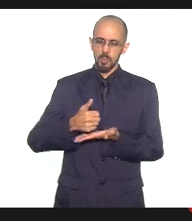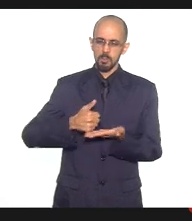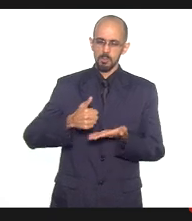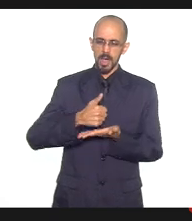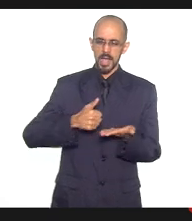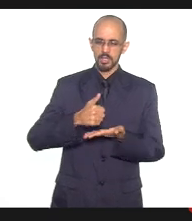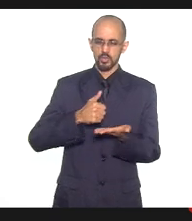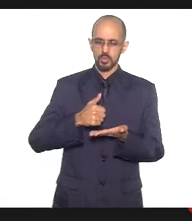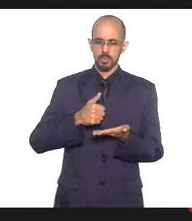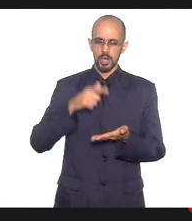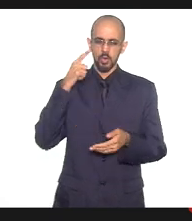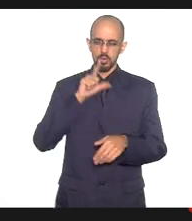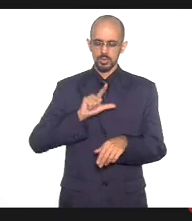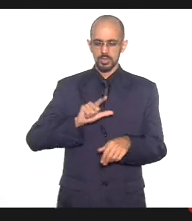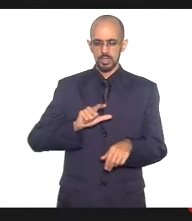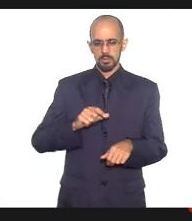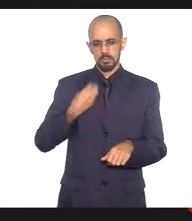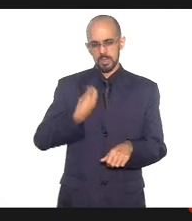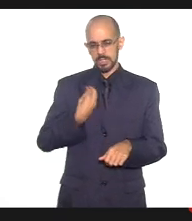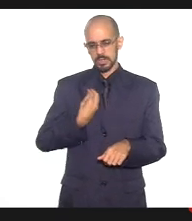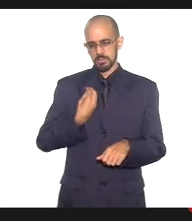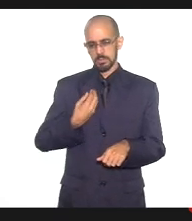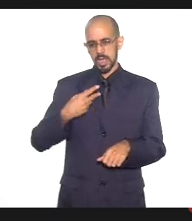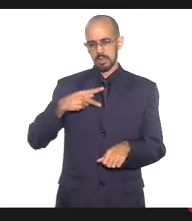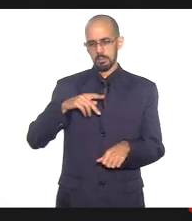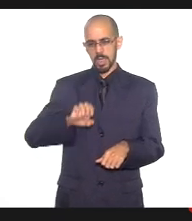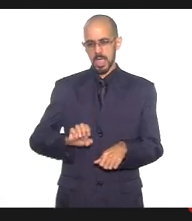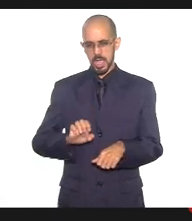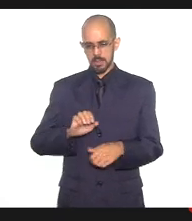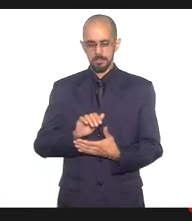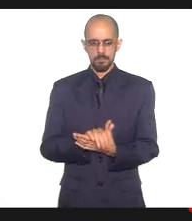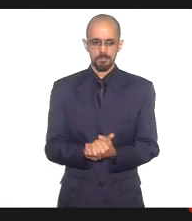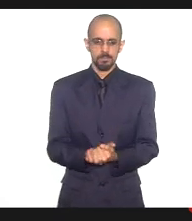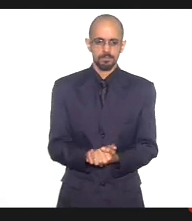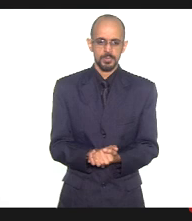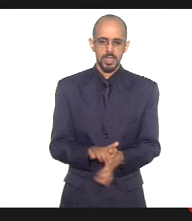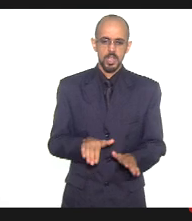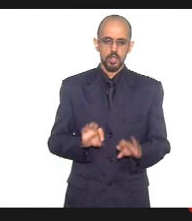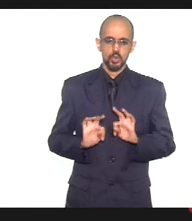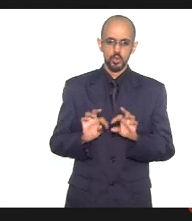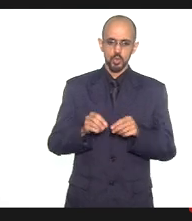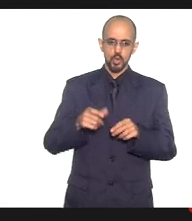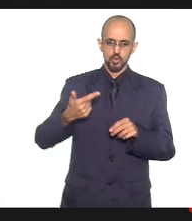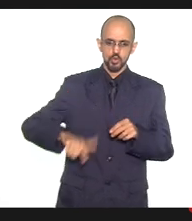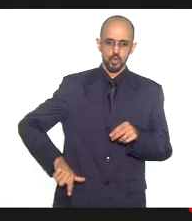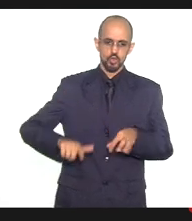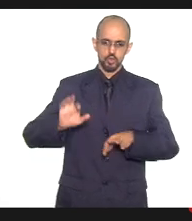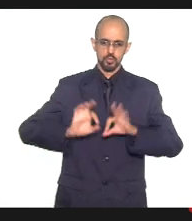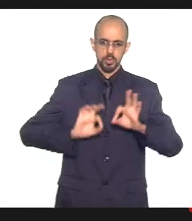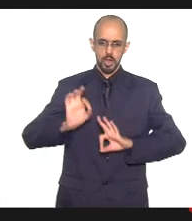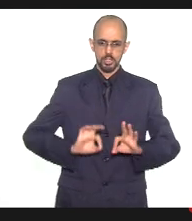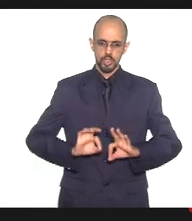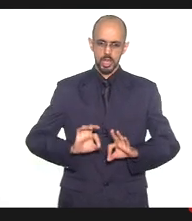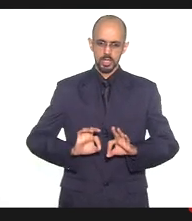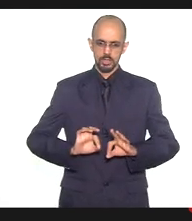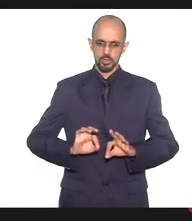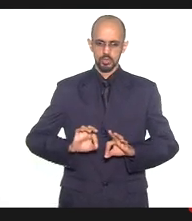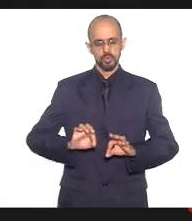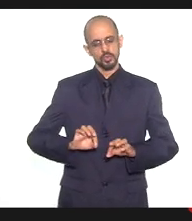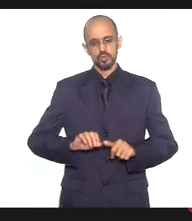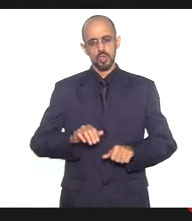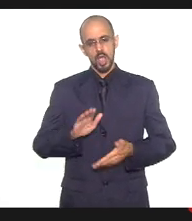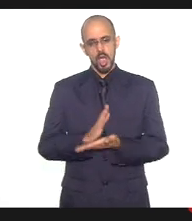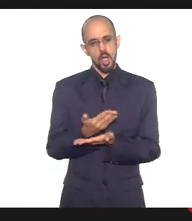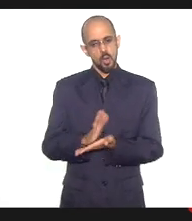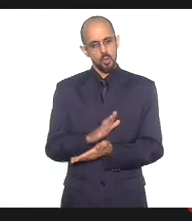de recolhimento de participação especial. Todos os outros projetos estão ainda em fase de exploração, seja operado ou não operado, acho